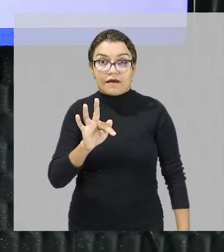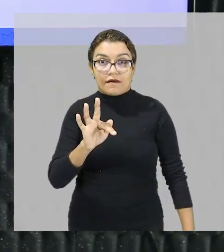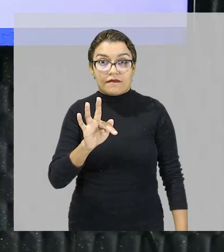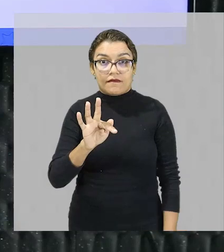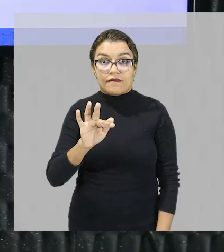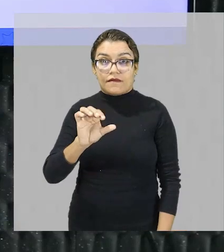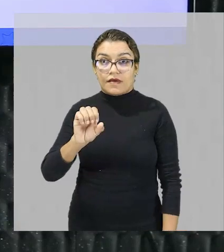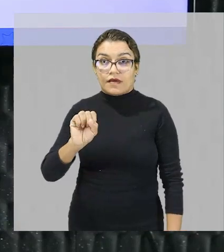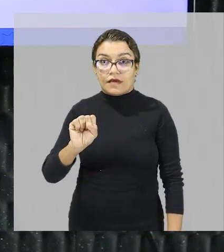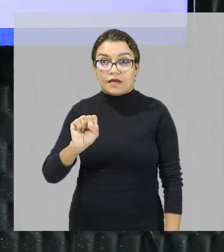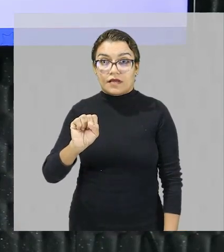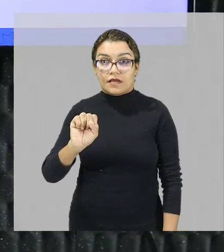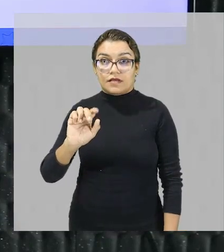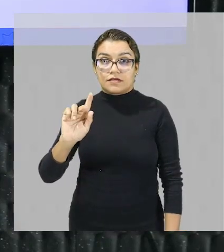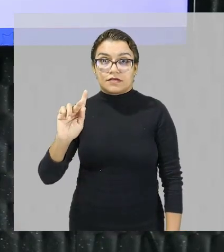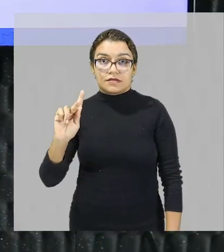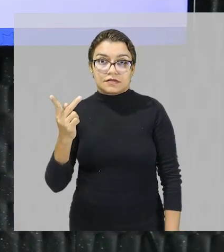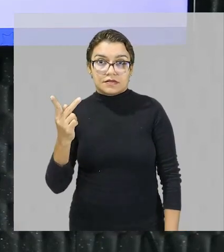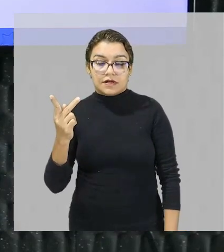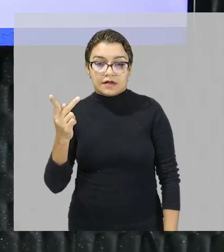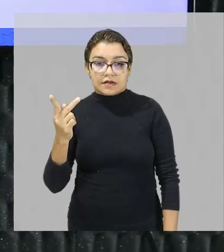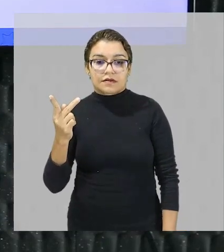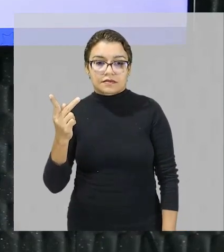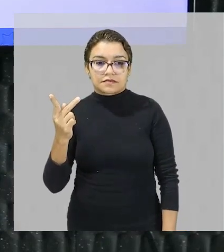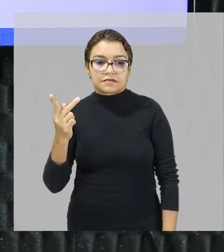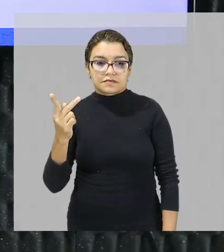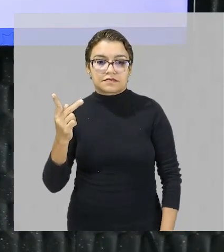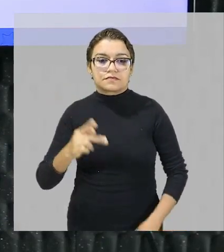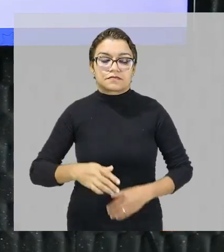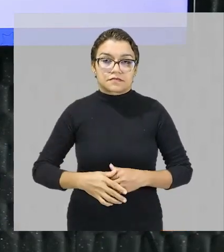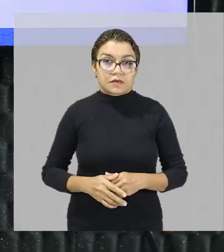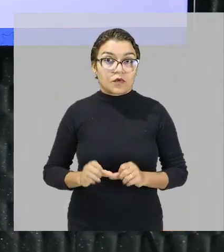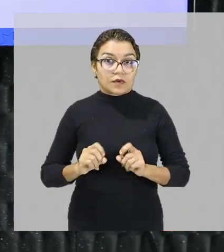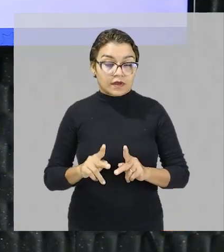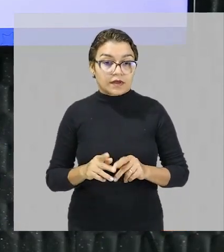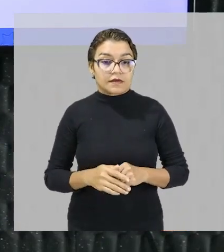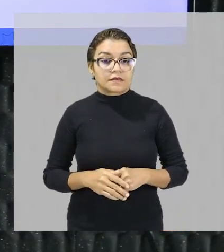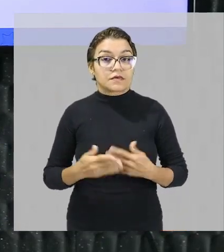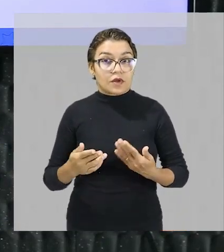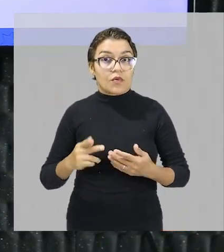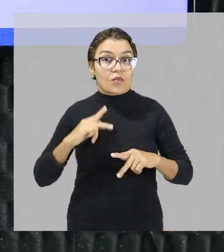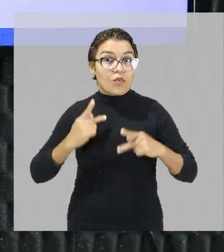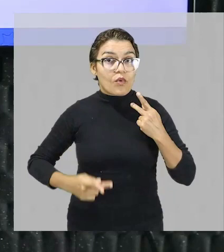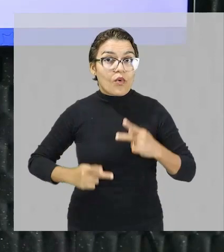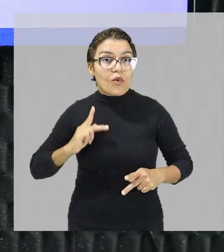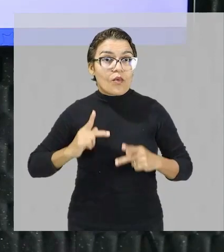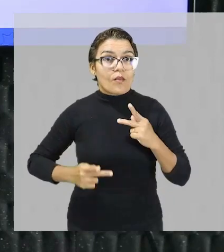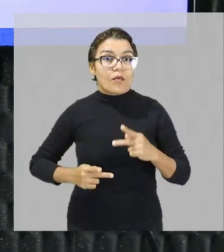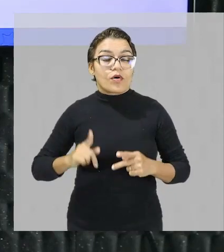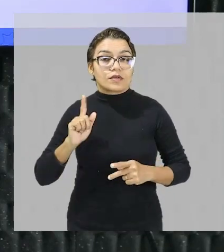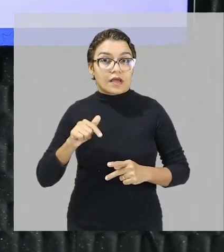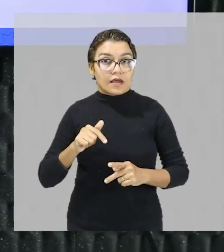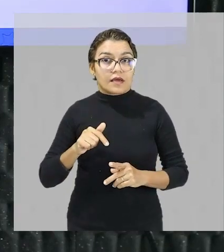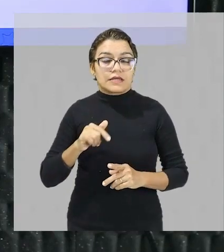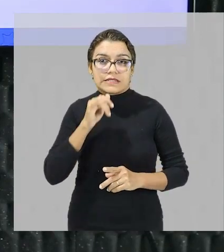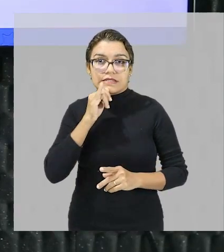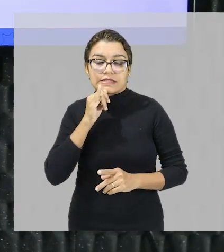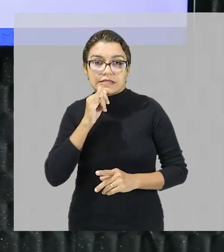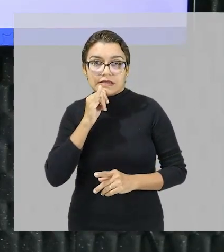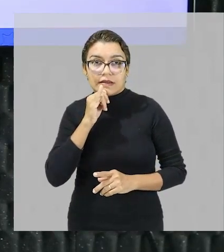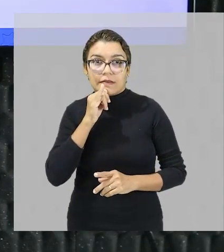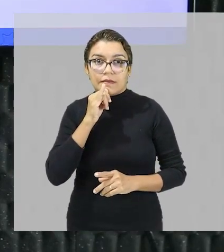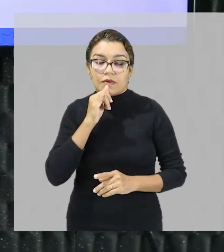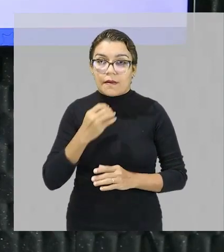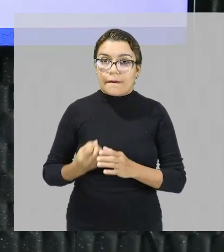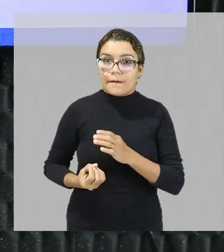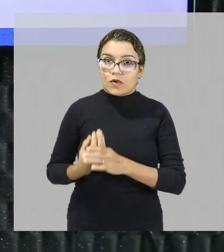hormônio estimulante do folículo, tá? Esse hormônio aqui, ele é estimulado, a produção